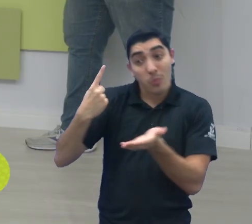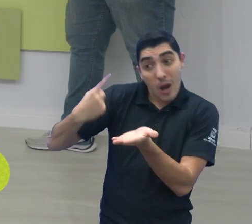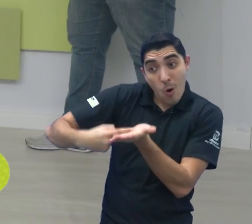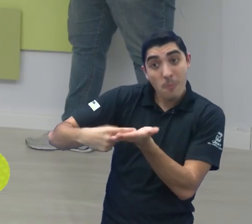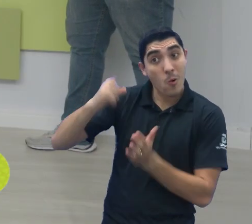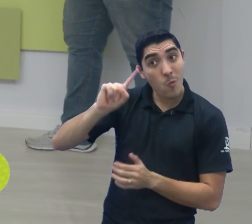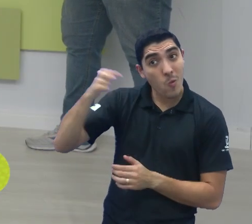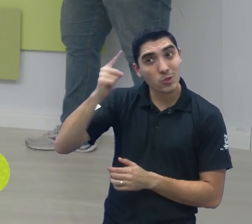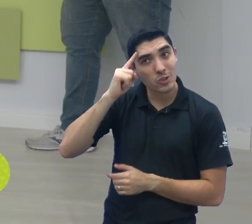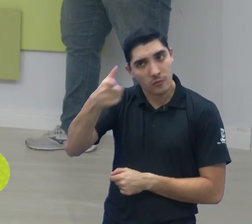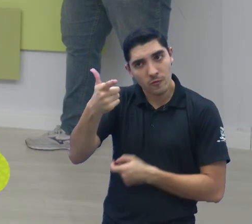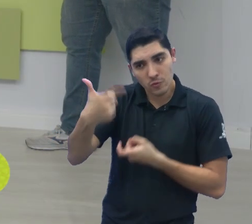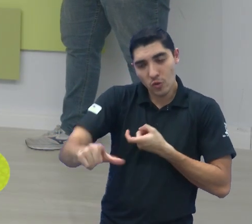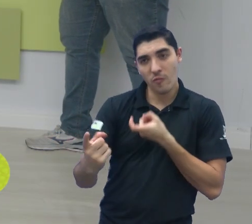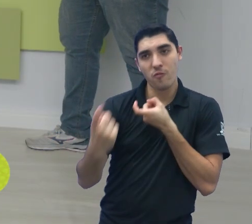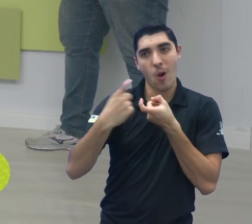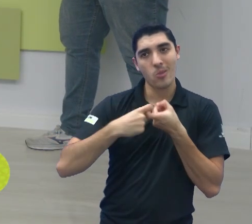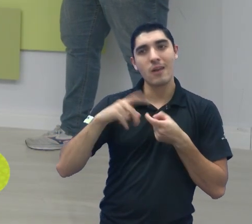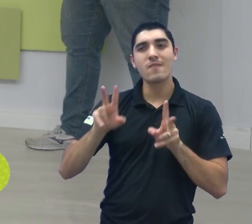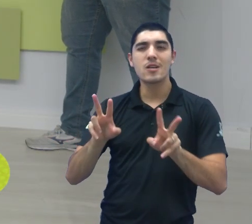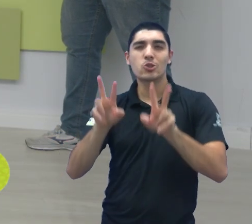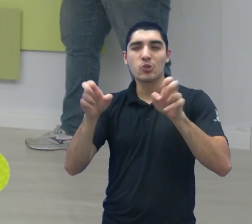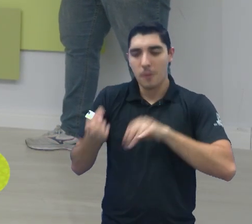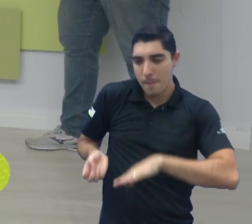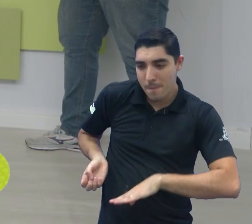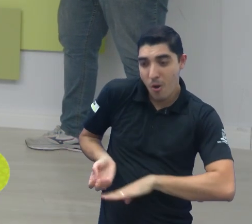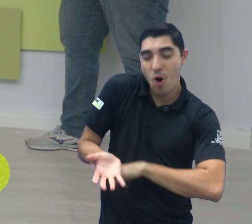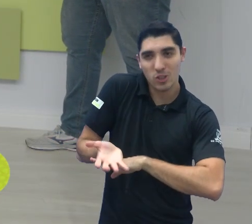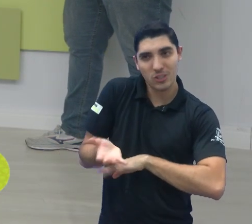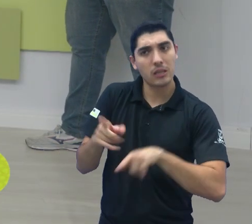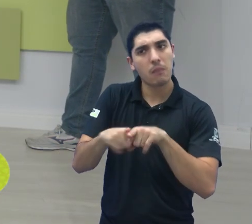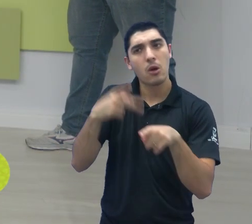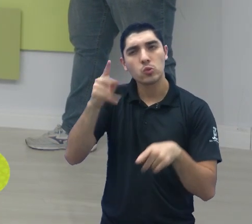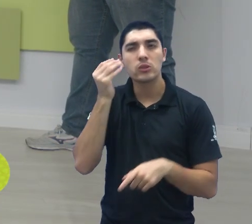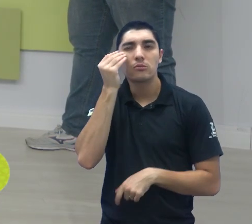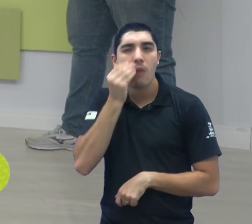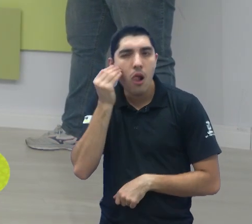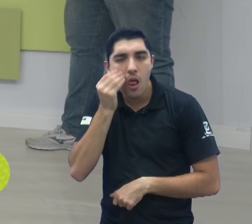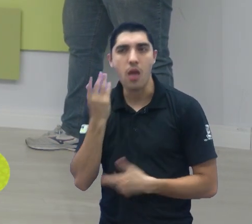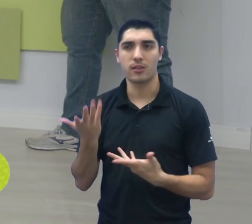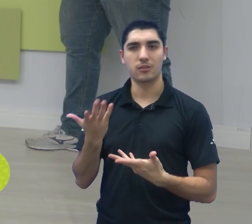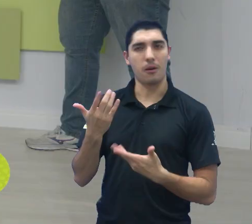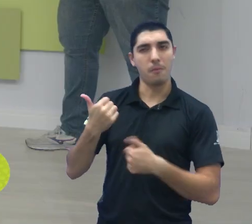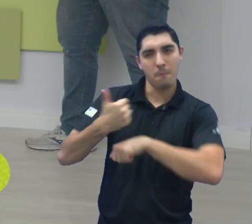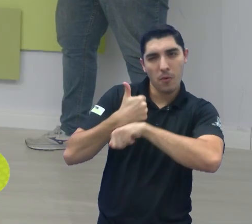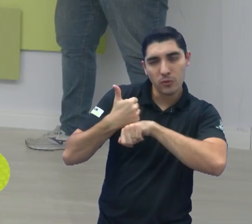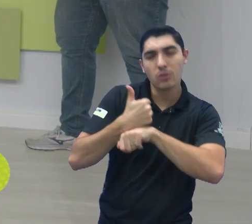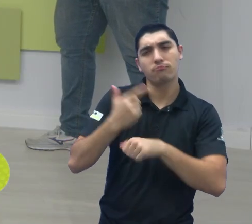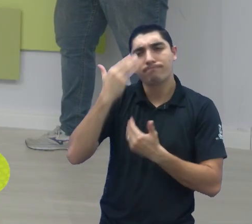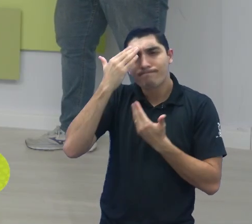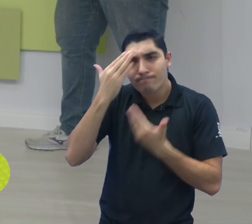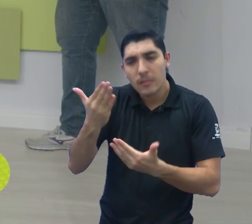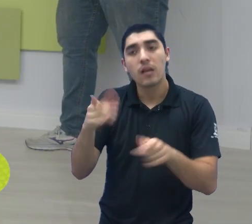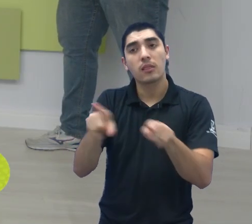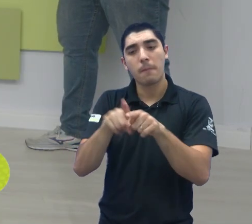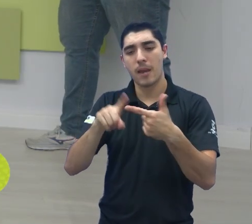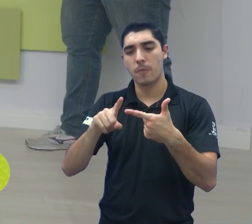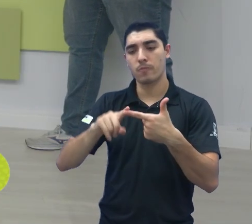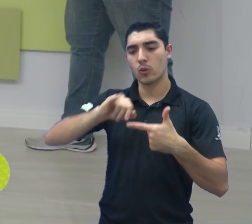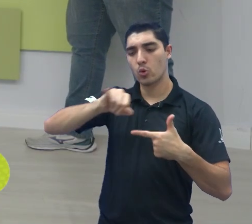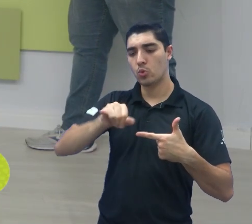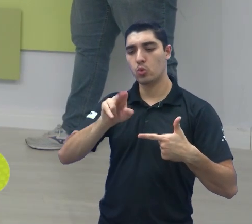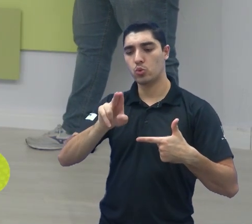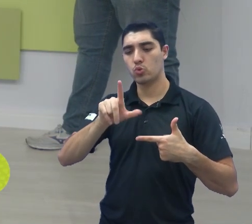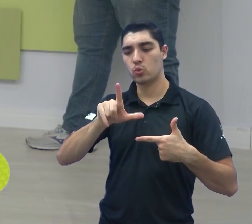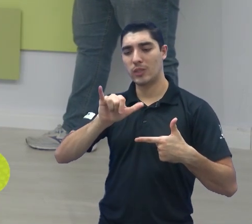contar mais histórias da bocha paralímpica, da sua carreira, que realmente é um espetáculo. Quero te agradecer ao Instituto Athlon, o Juliano também, que